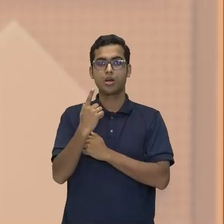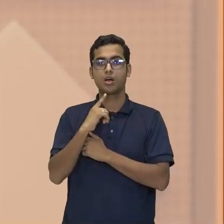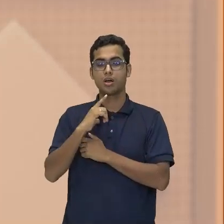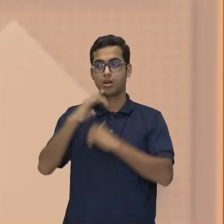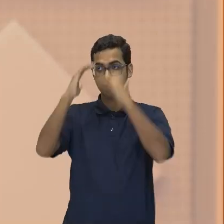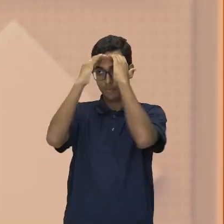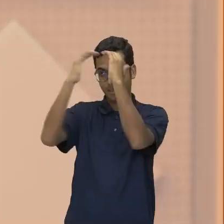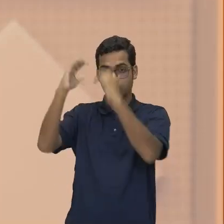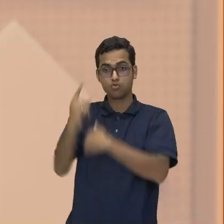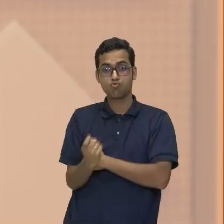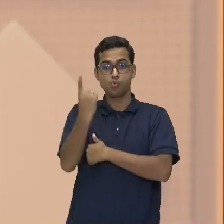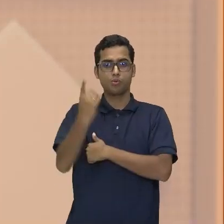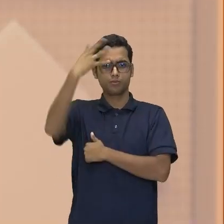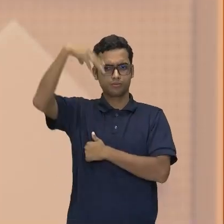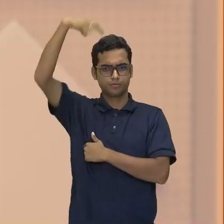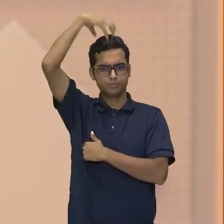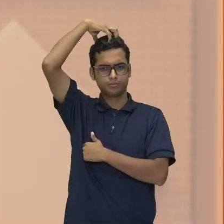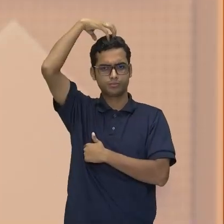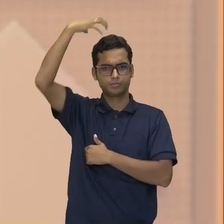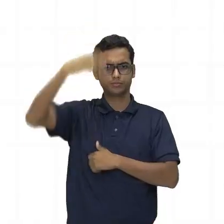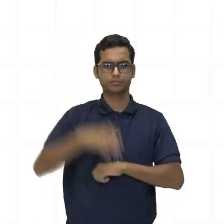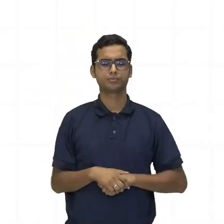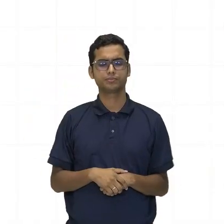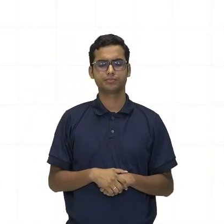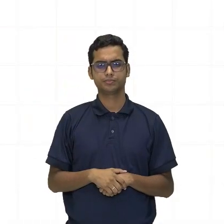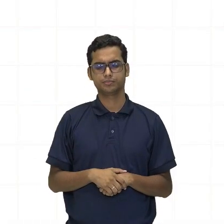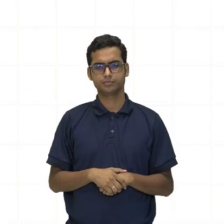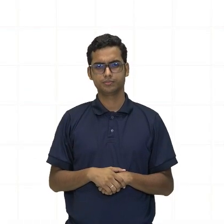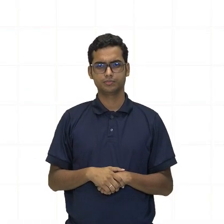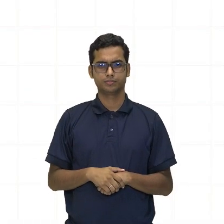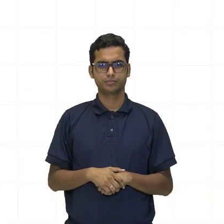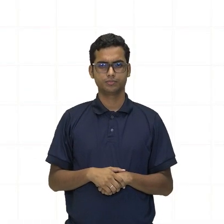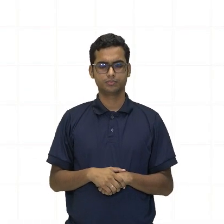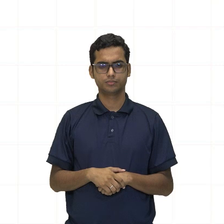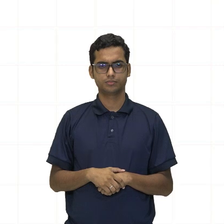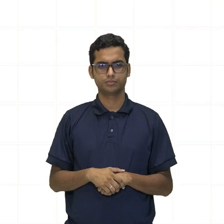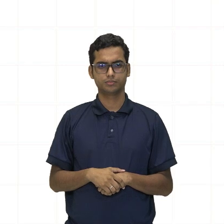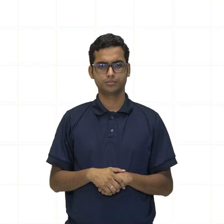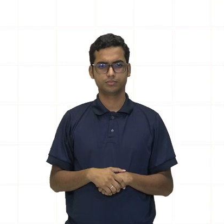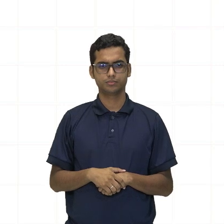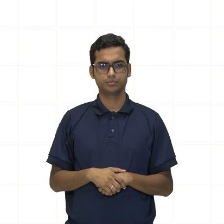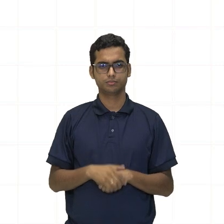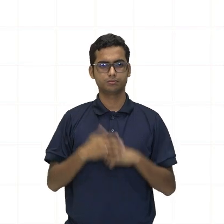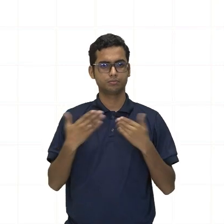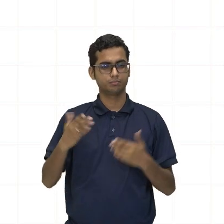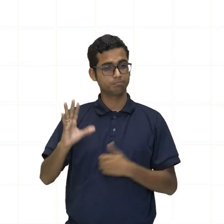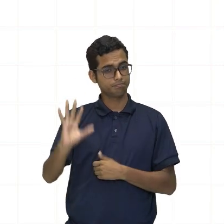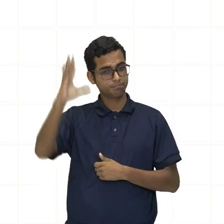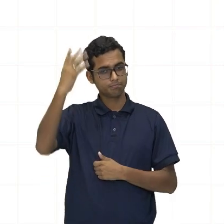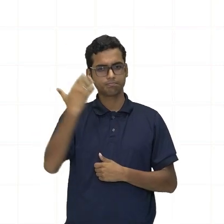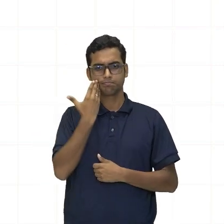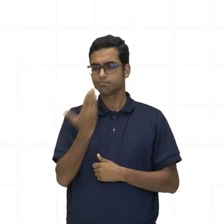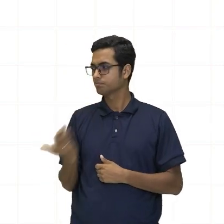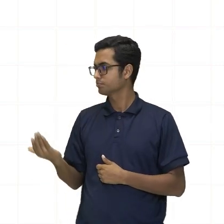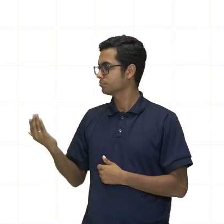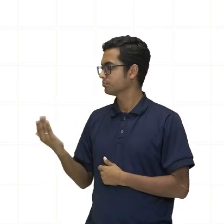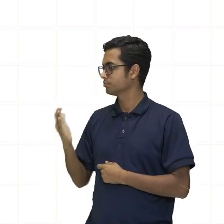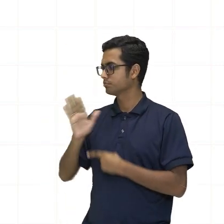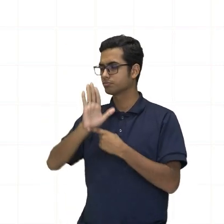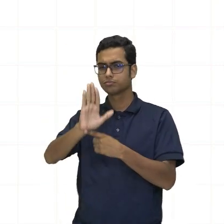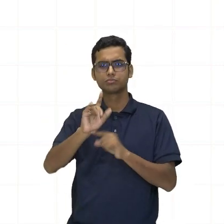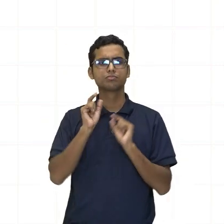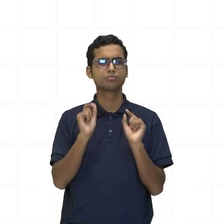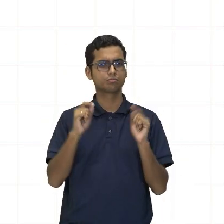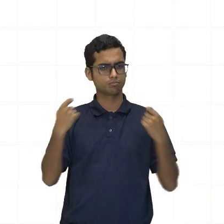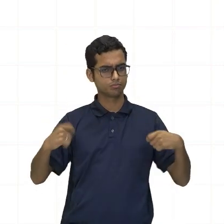coroa espanhola. E voltando aqui para o nosso texto, essa situação ela destacou a